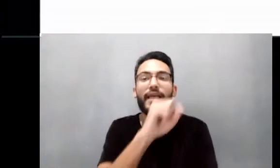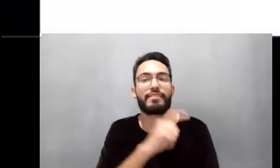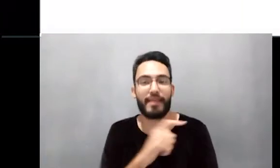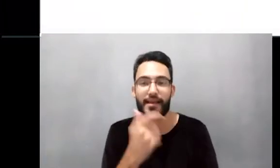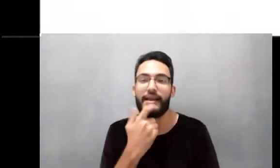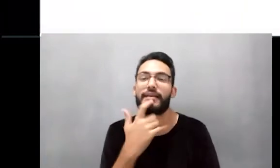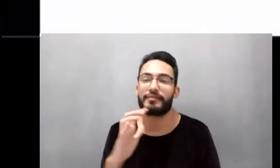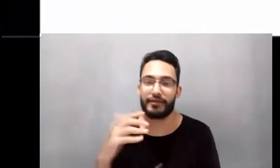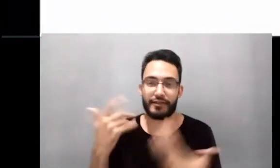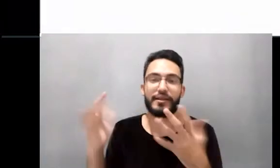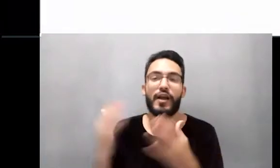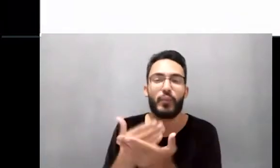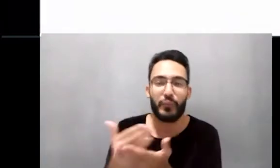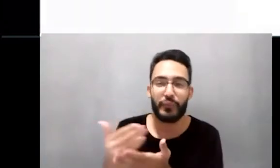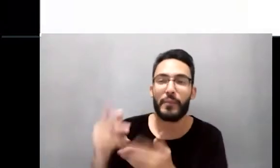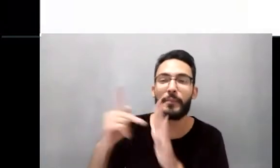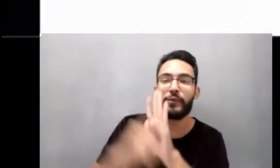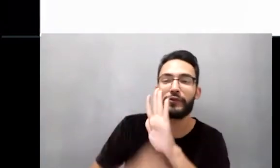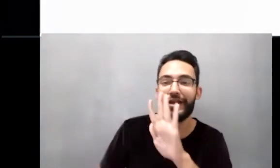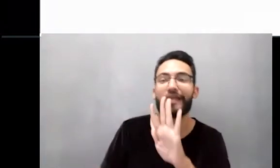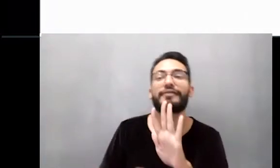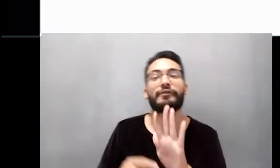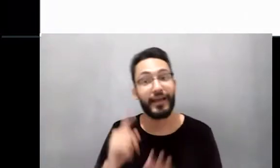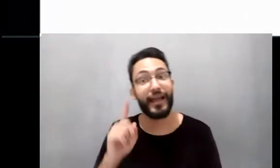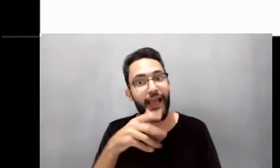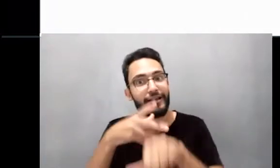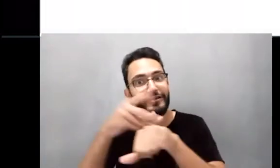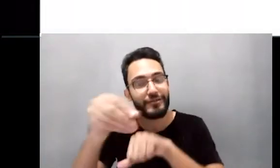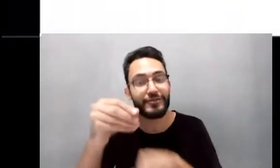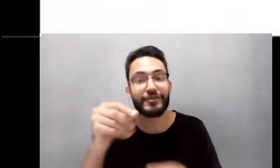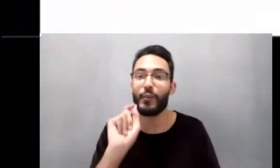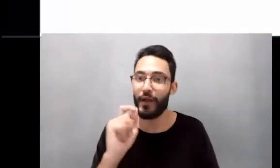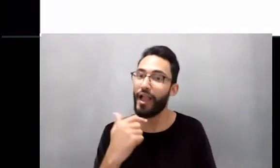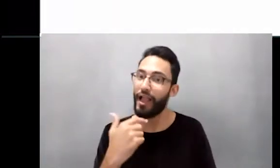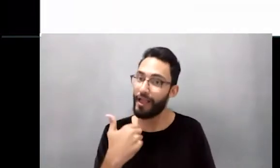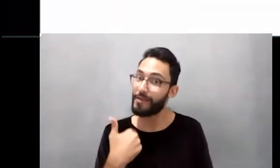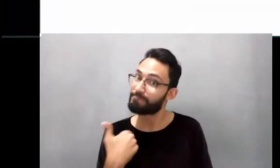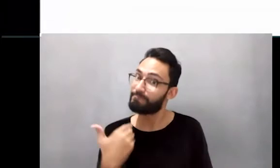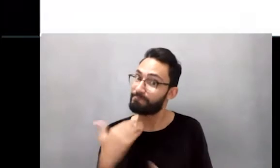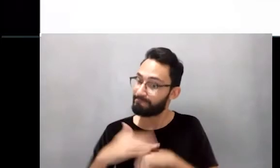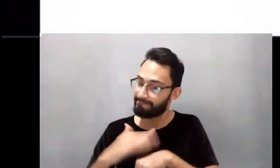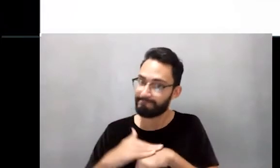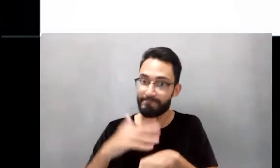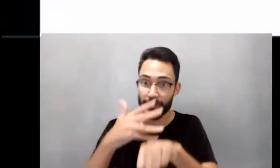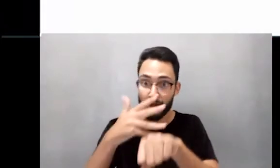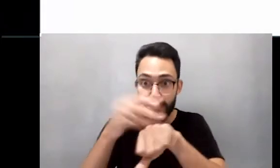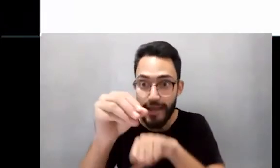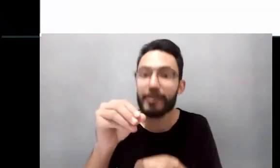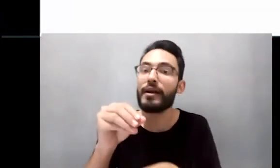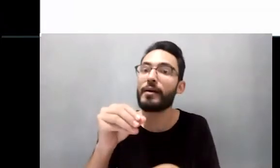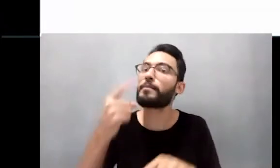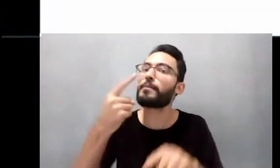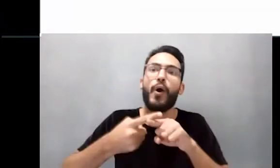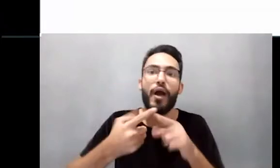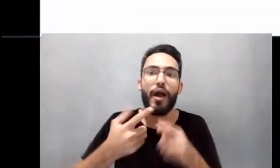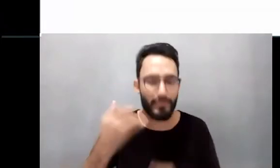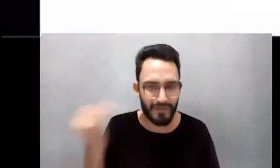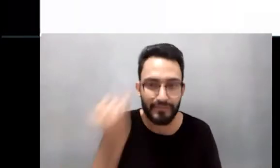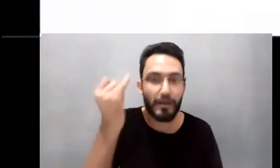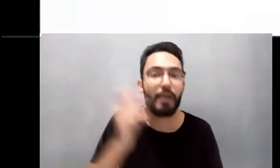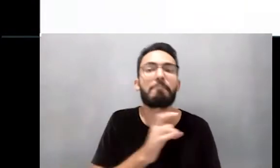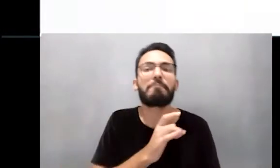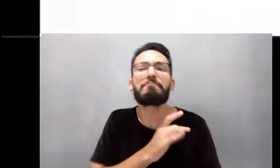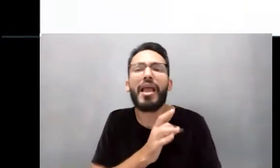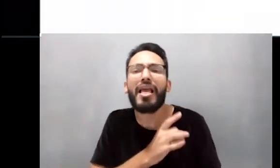forma mais tranquila, né? Então, uma dica que eu dou é que a pessoa não sinta